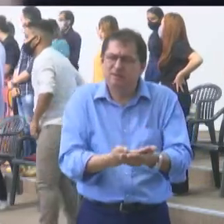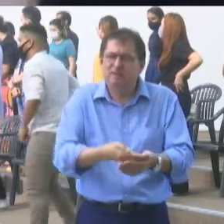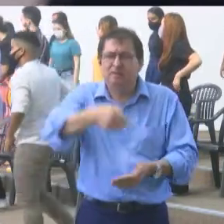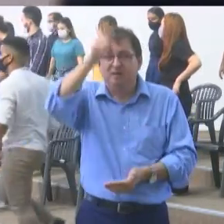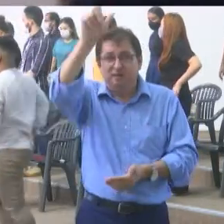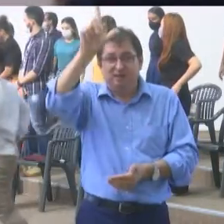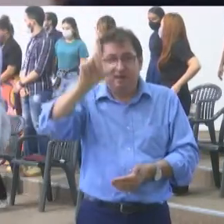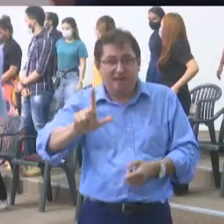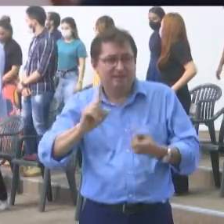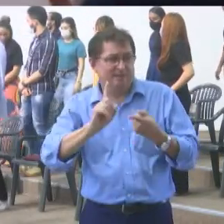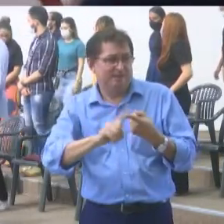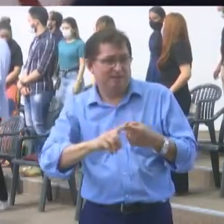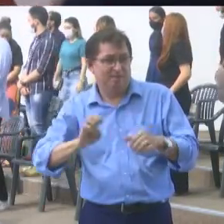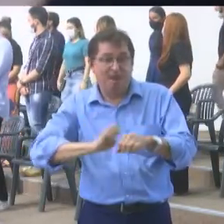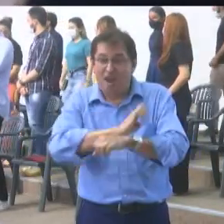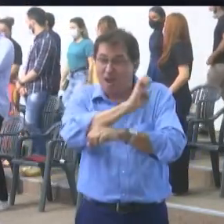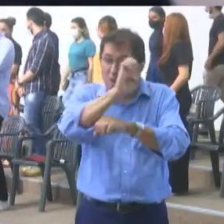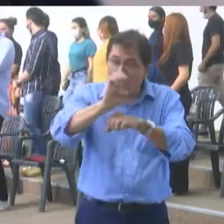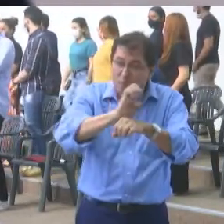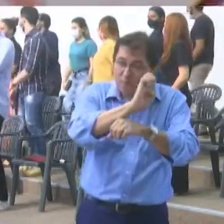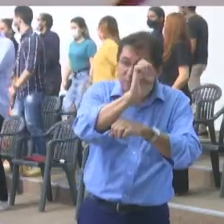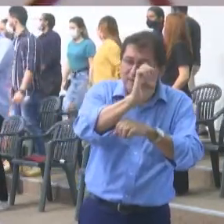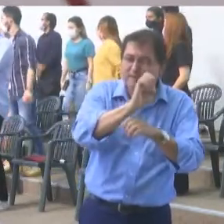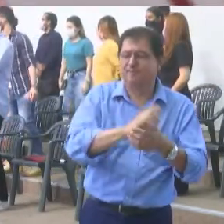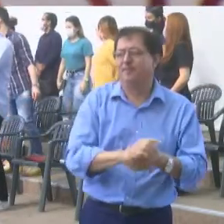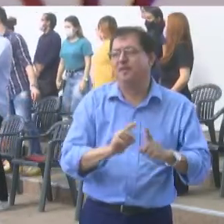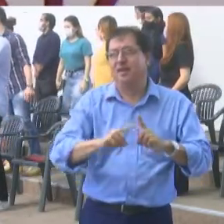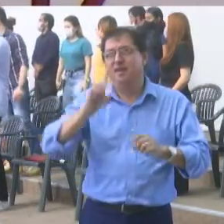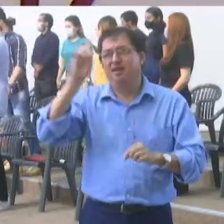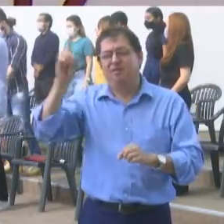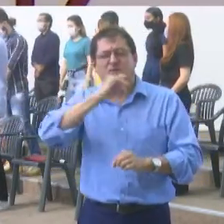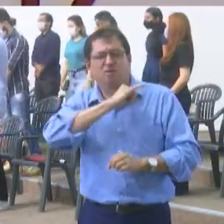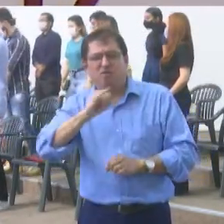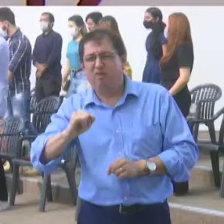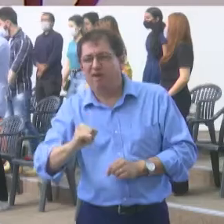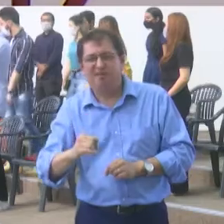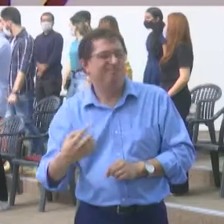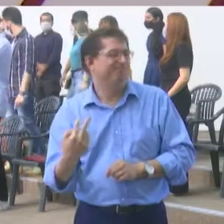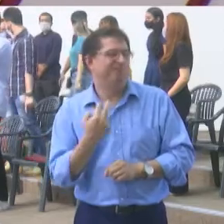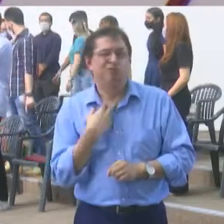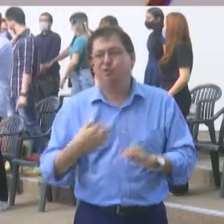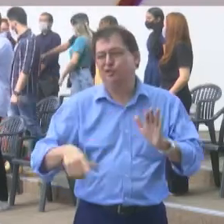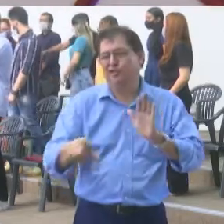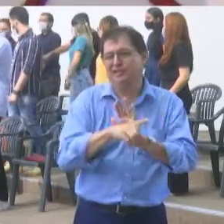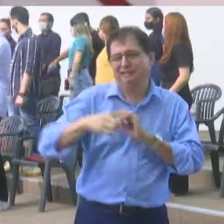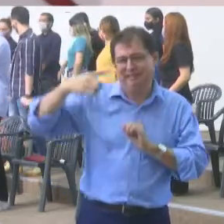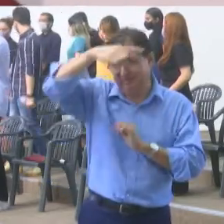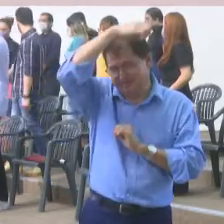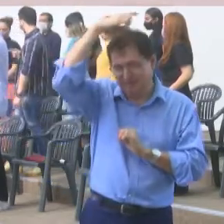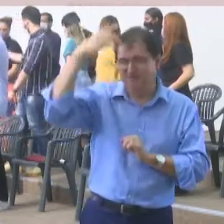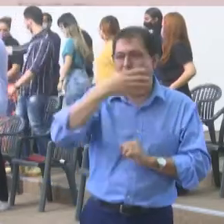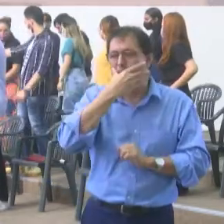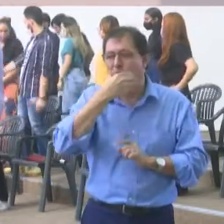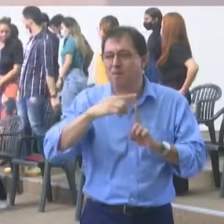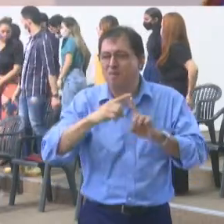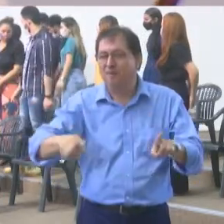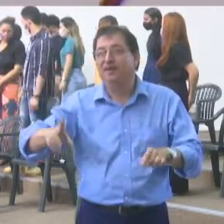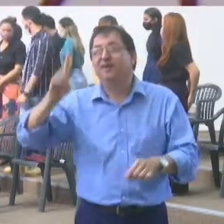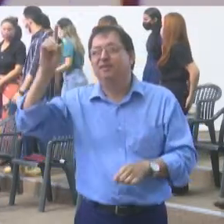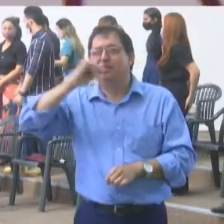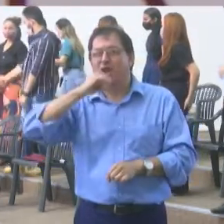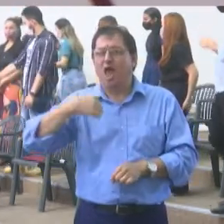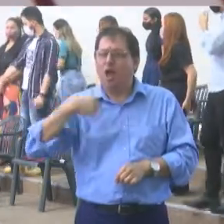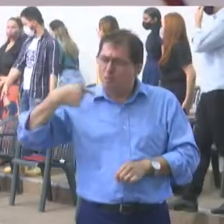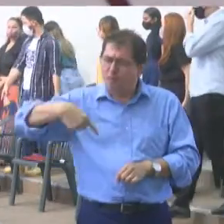vai restaurar, a lei vai resolver, a lei vai santificar, mas a lei não conseguiu resolver. Deus olhou do céu e falou: eu vou enviar o meu único filho para